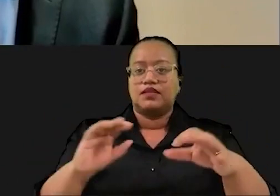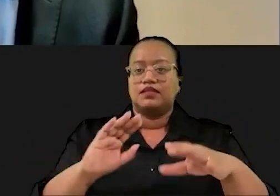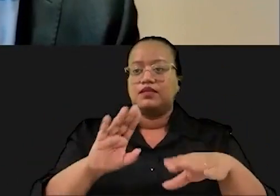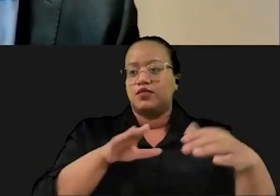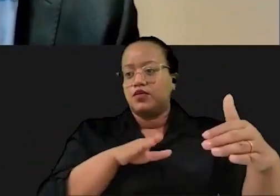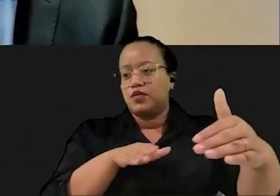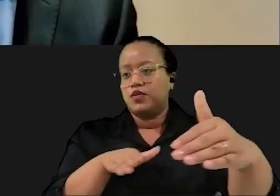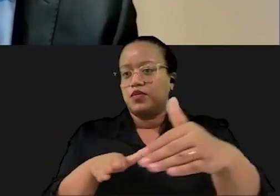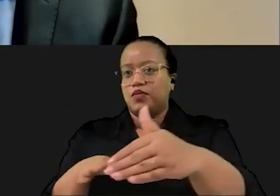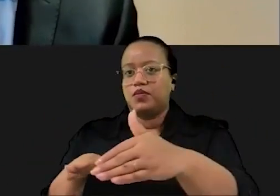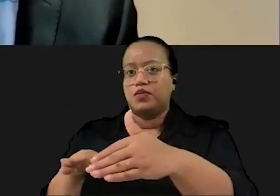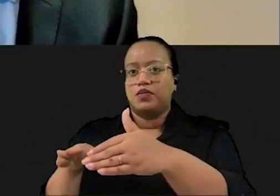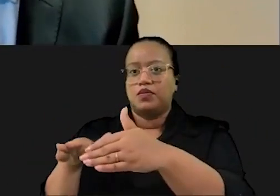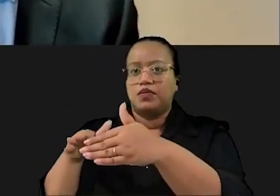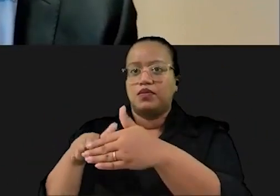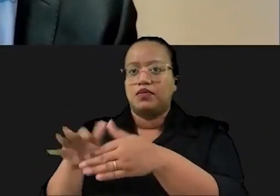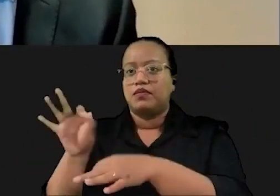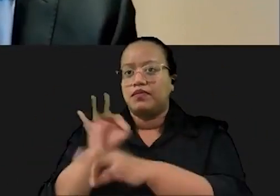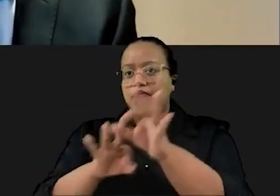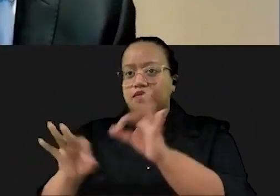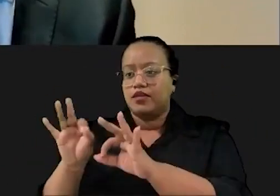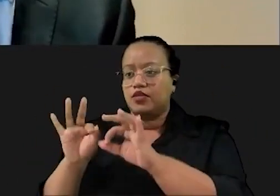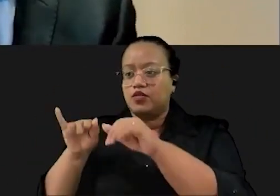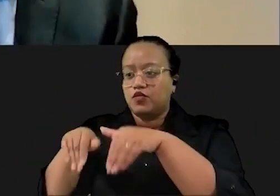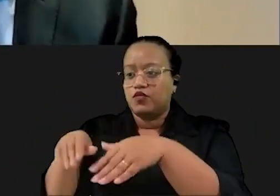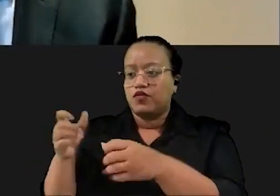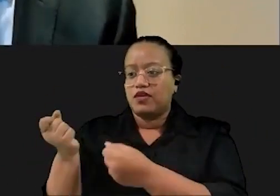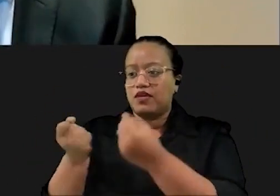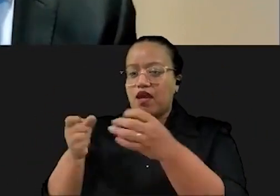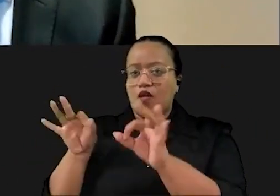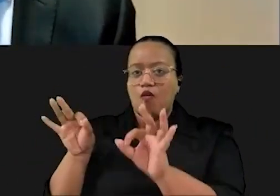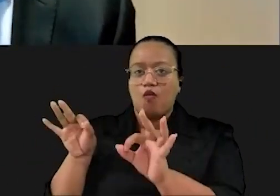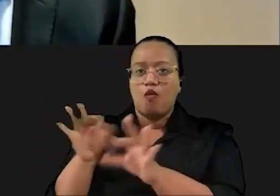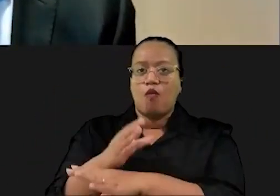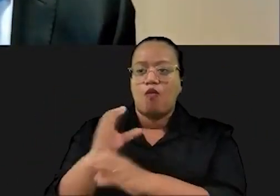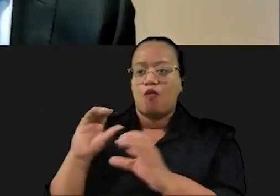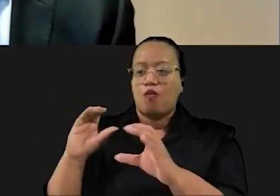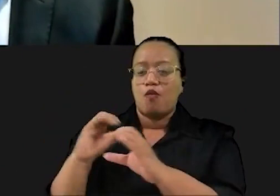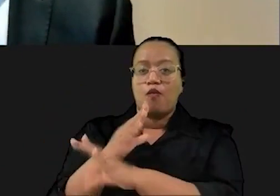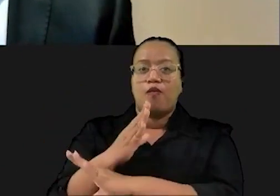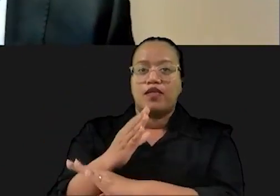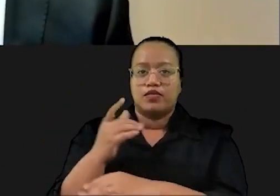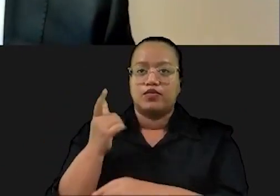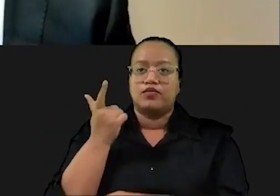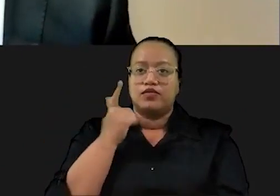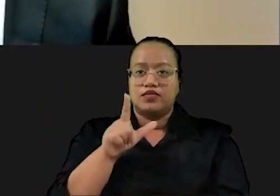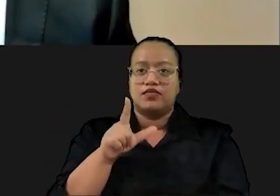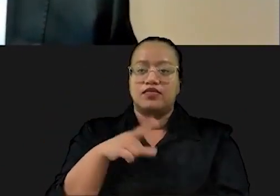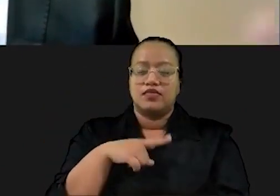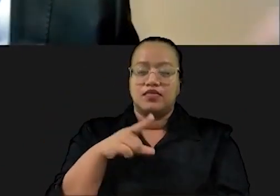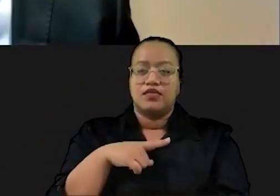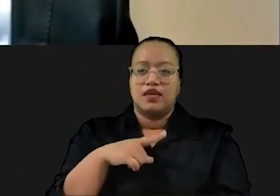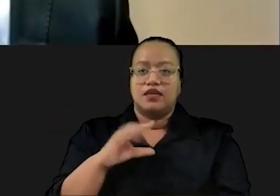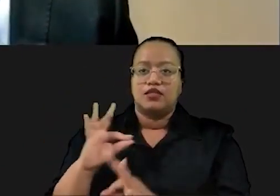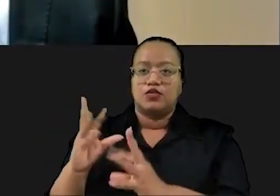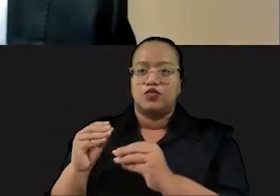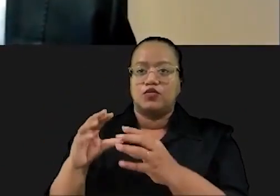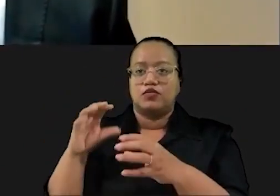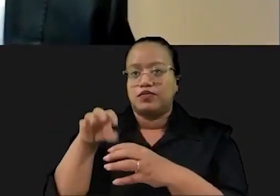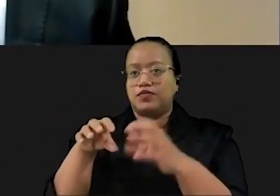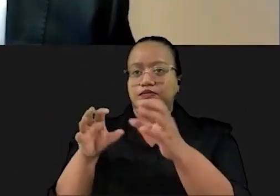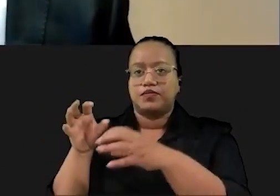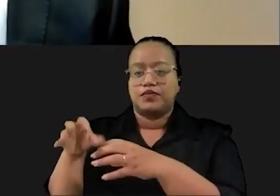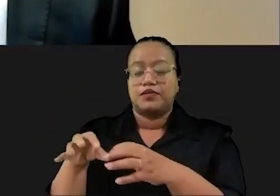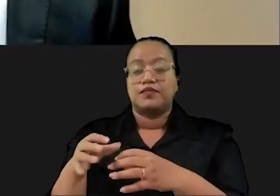se forme ali no final, completo, né, com todas as suas partes montadas, né? E as atividades elas podem ocorrer paralelamente.